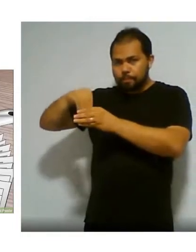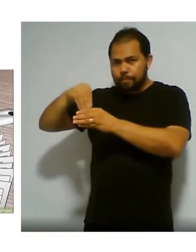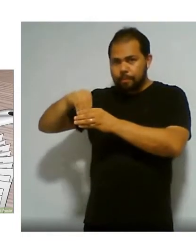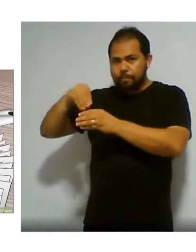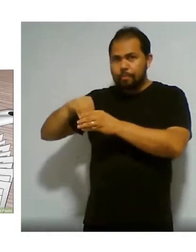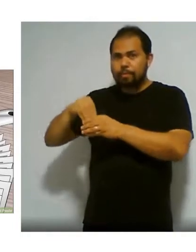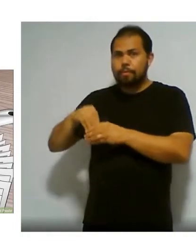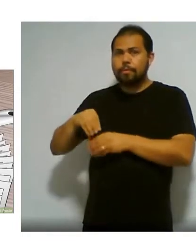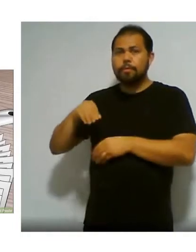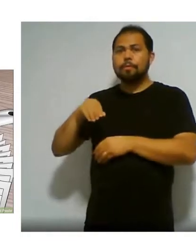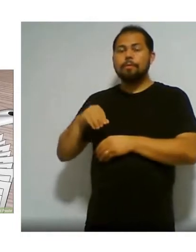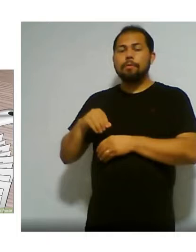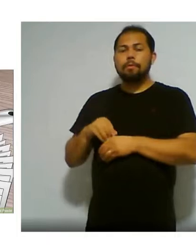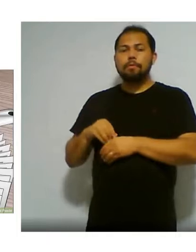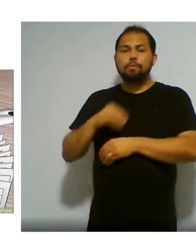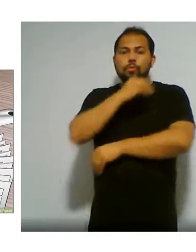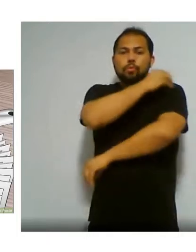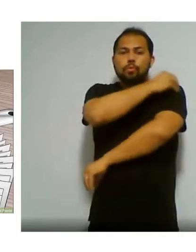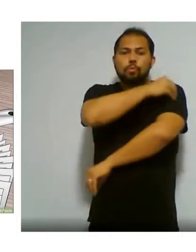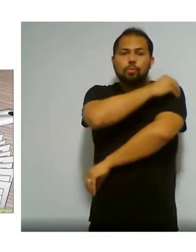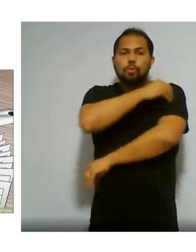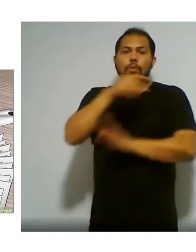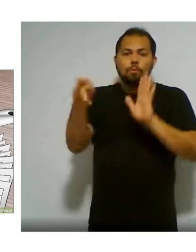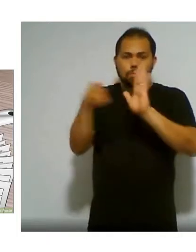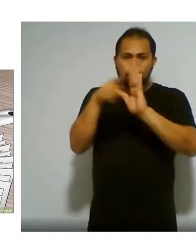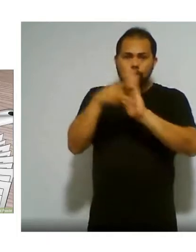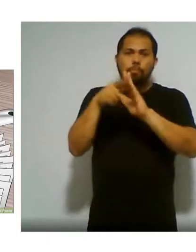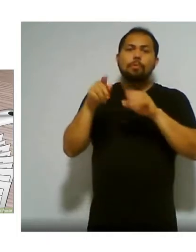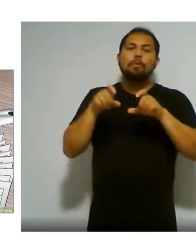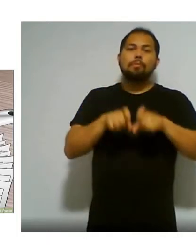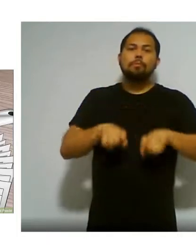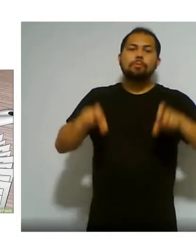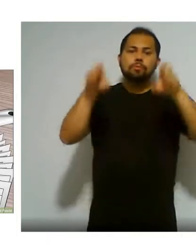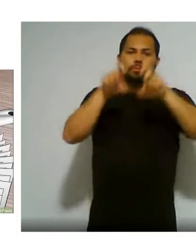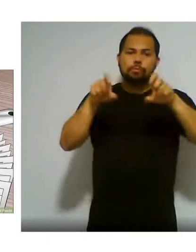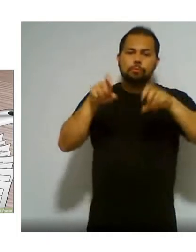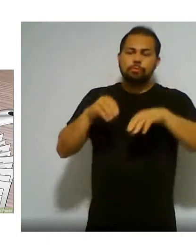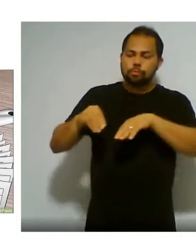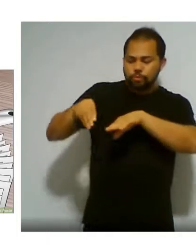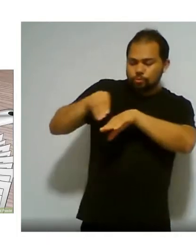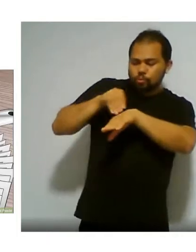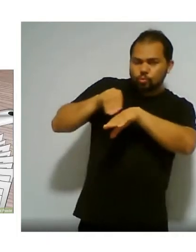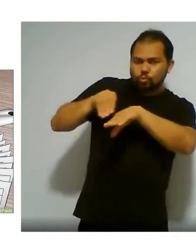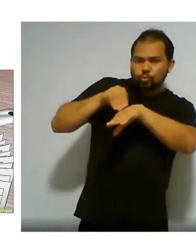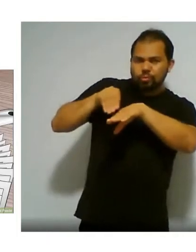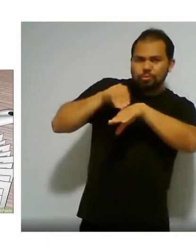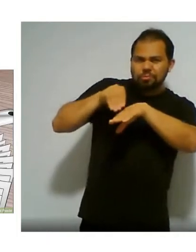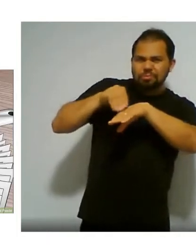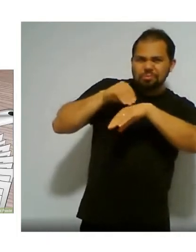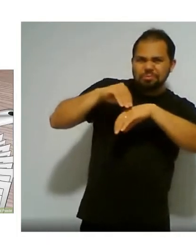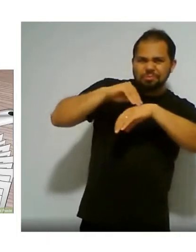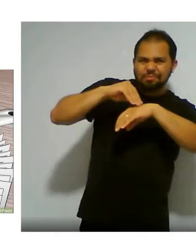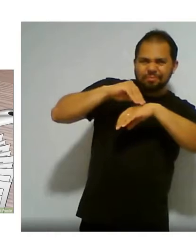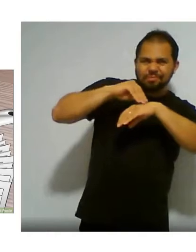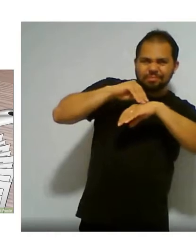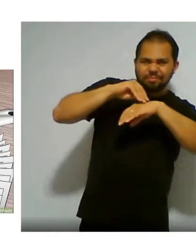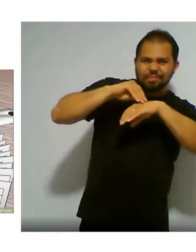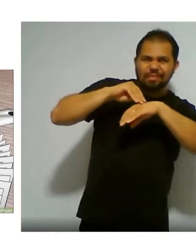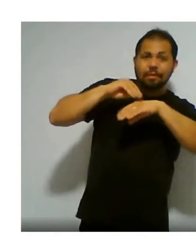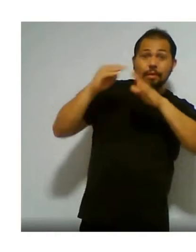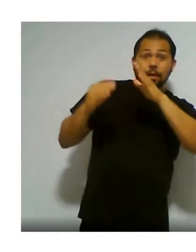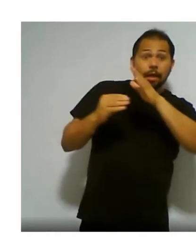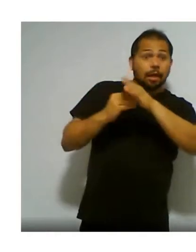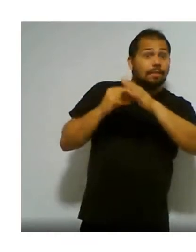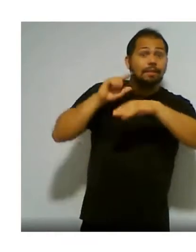álcool isopropílico, né, e passa aqui até retirar completamente a pasta térmica antiga e